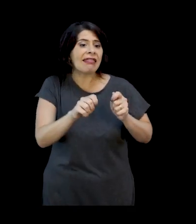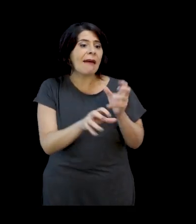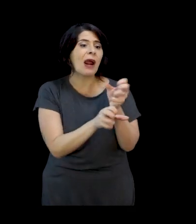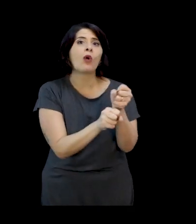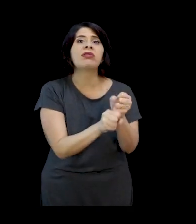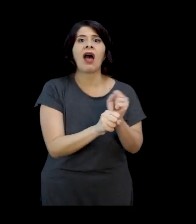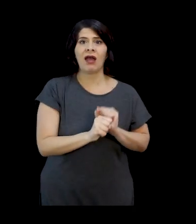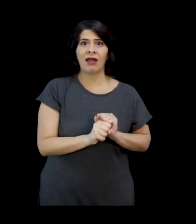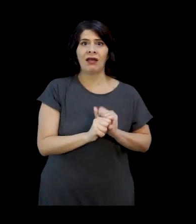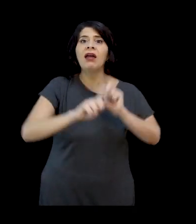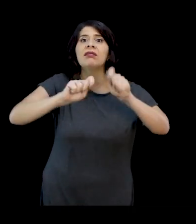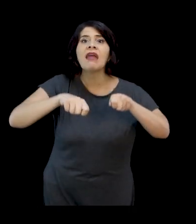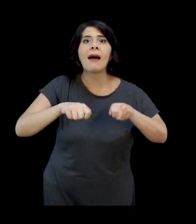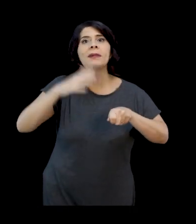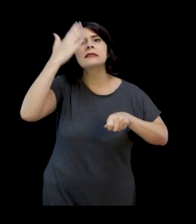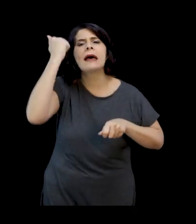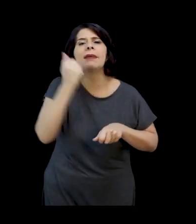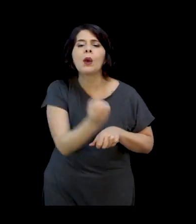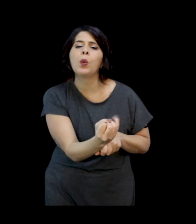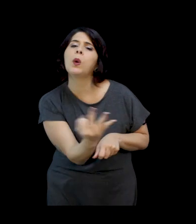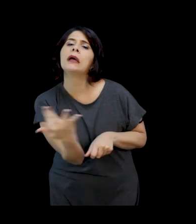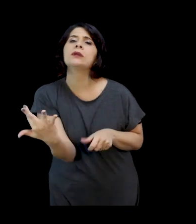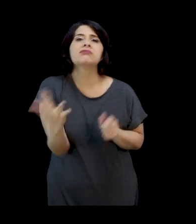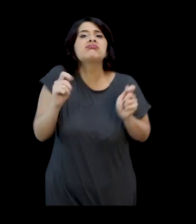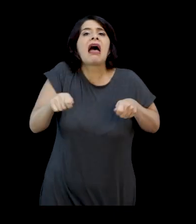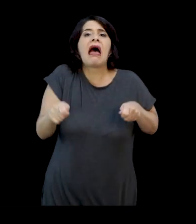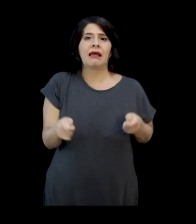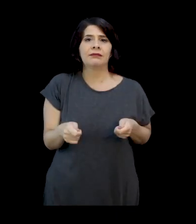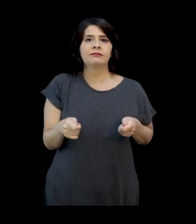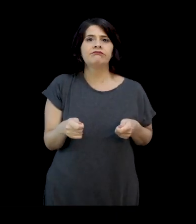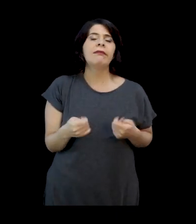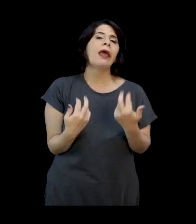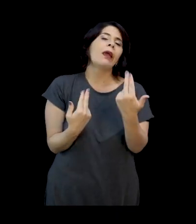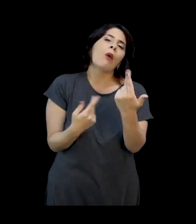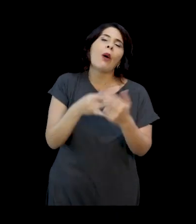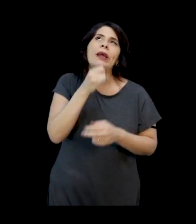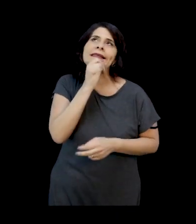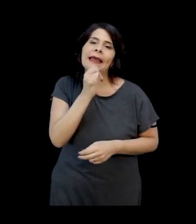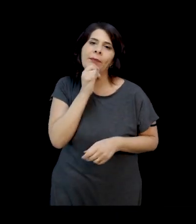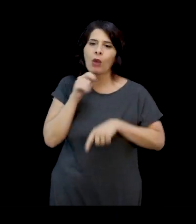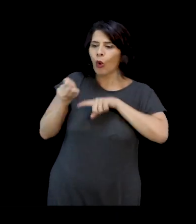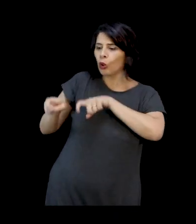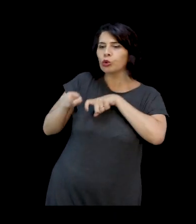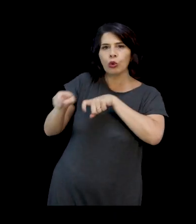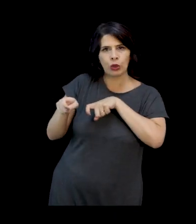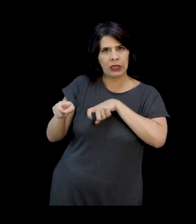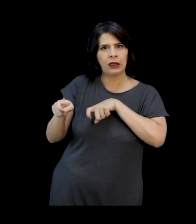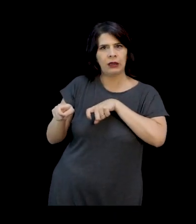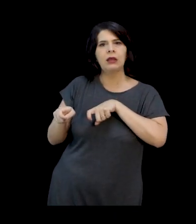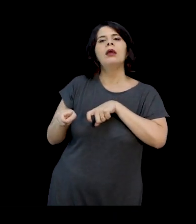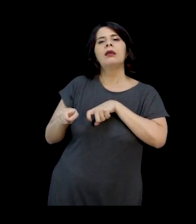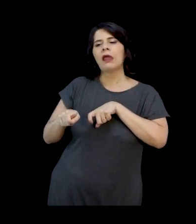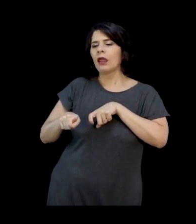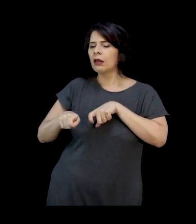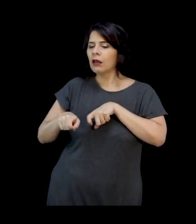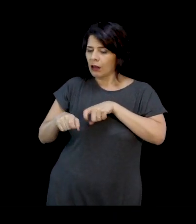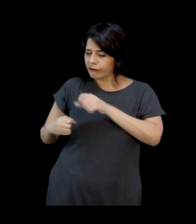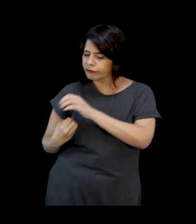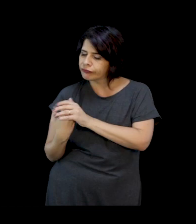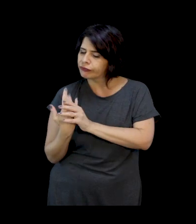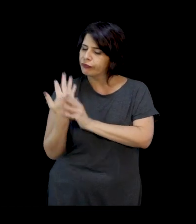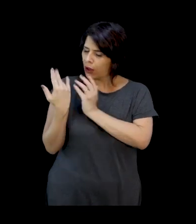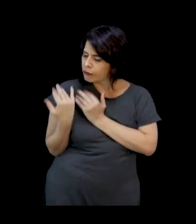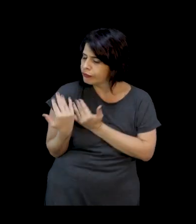metrificadas, podem ser medidas, da mesma maneira como você mede a safra de um produto agrícola ou a produção